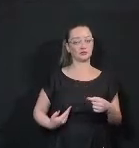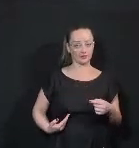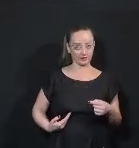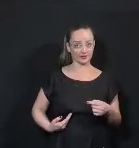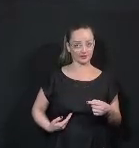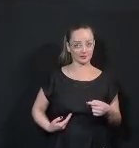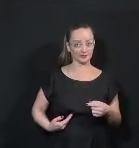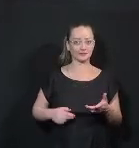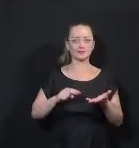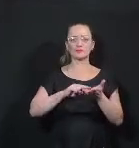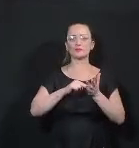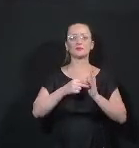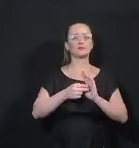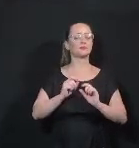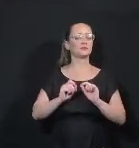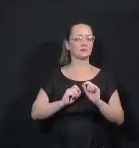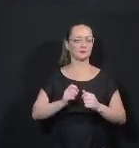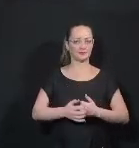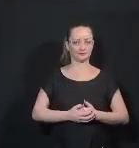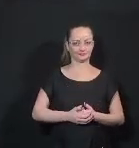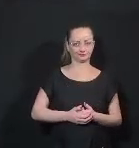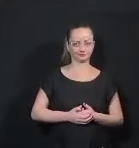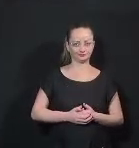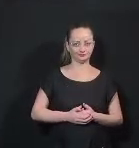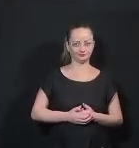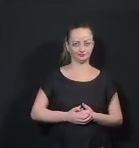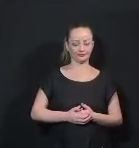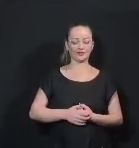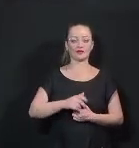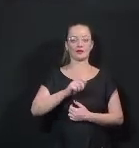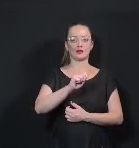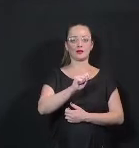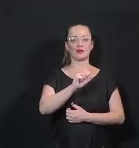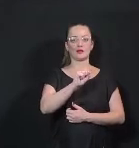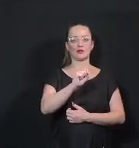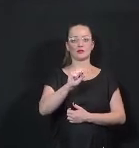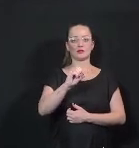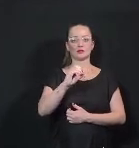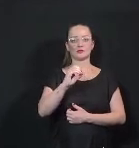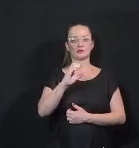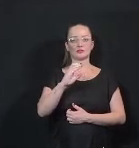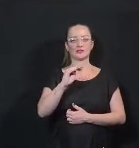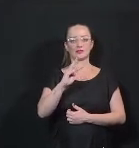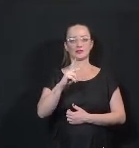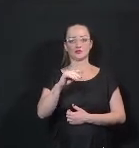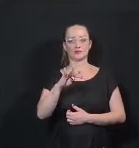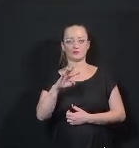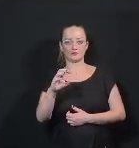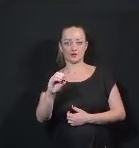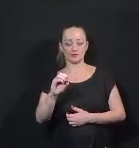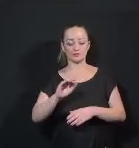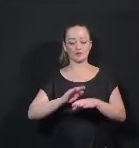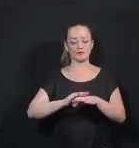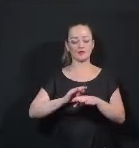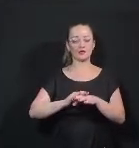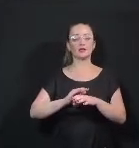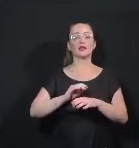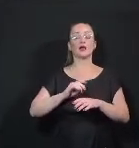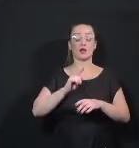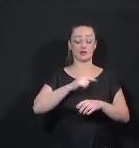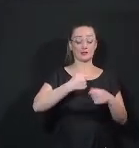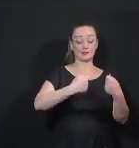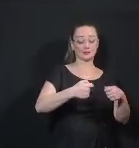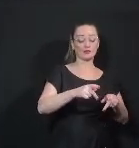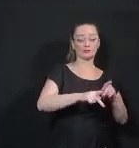seja, pelos associativismo, faziam chegar as demandas, as